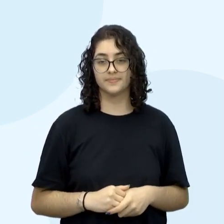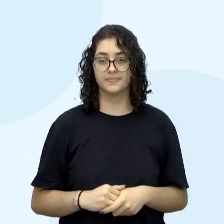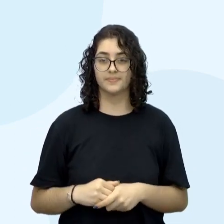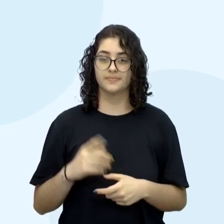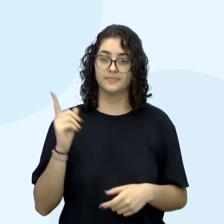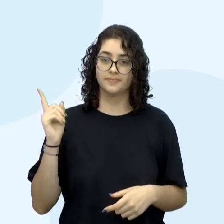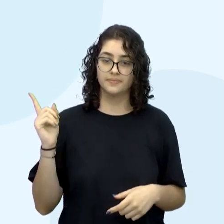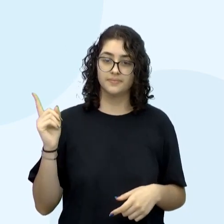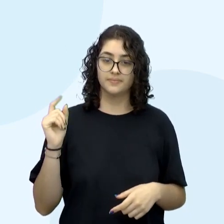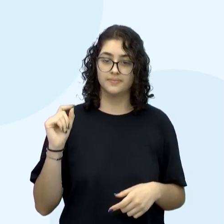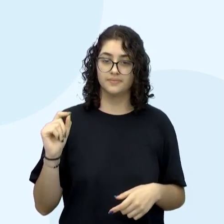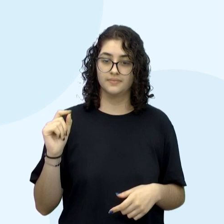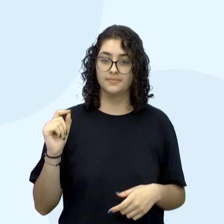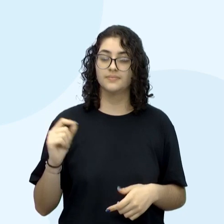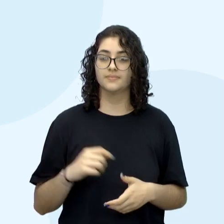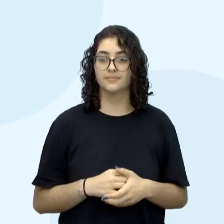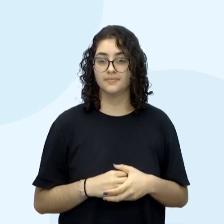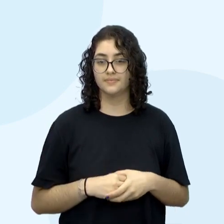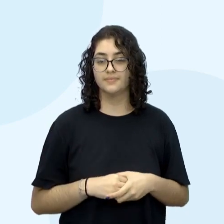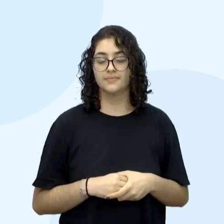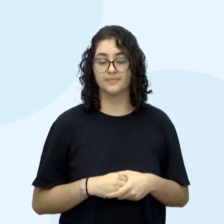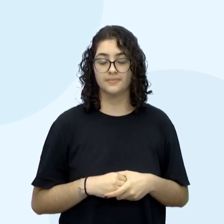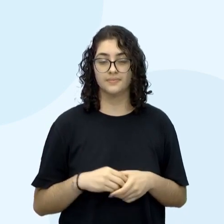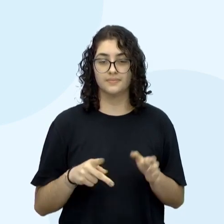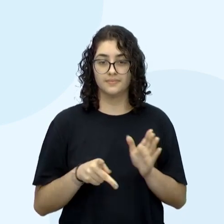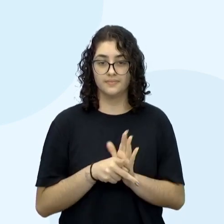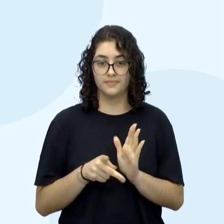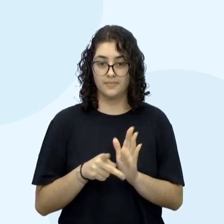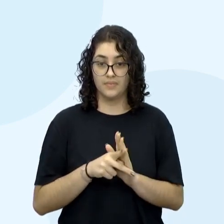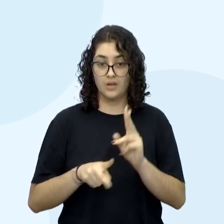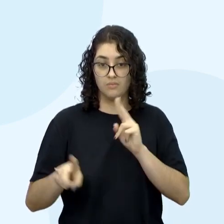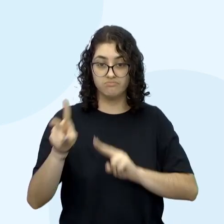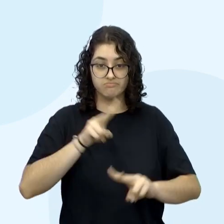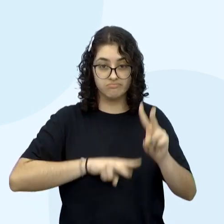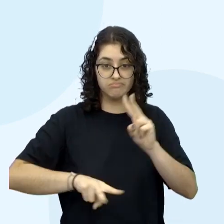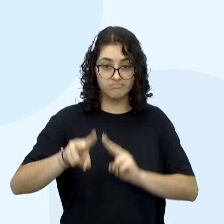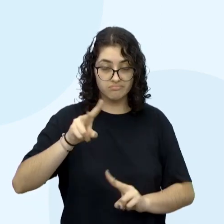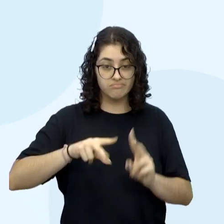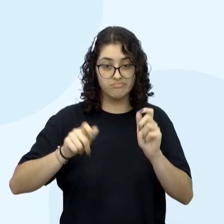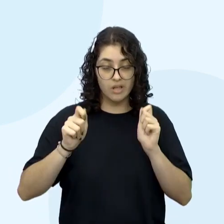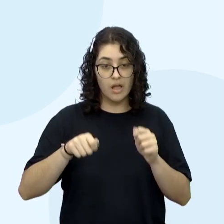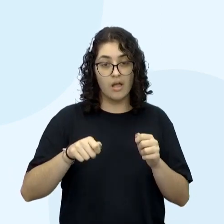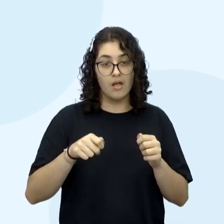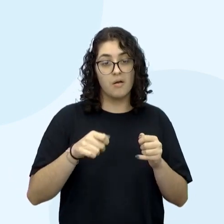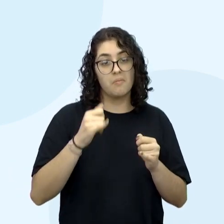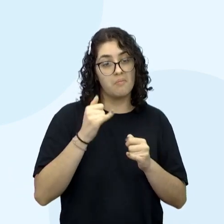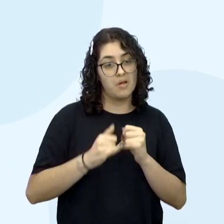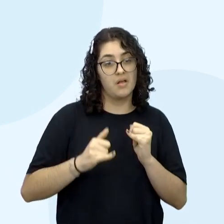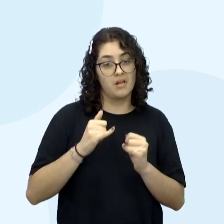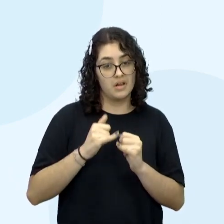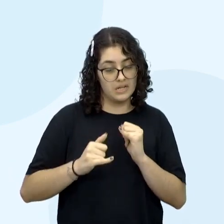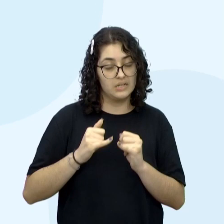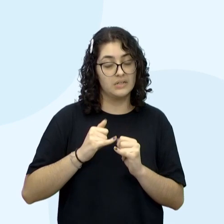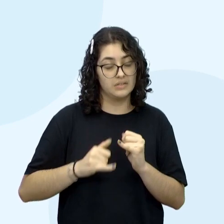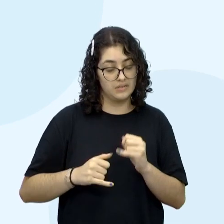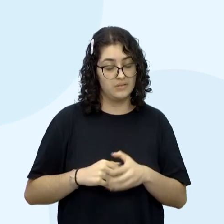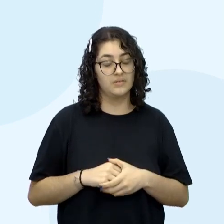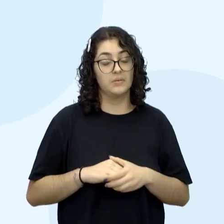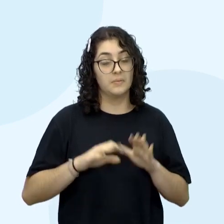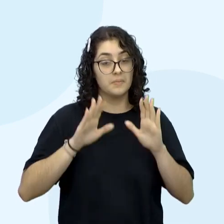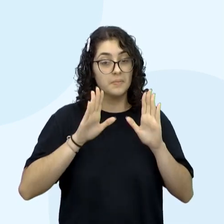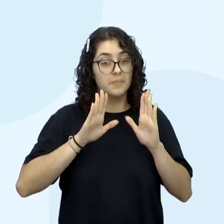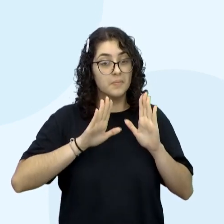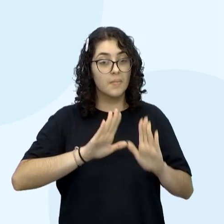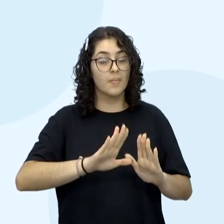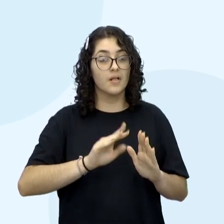o contrário do ravinamento. Então, assim, em aspecto visual, eles podem até ser parecidos, vamos pensar assim,